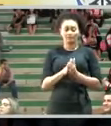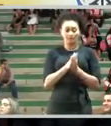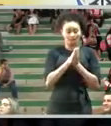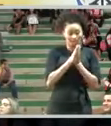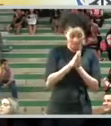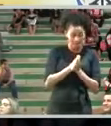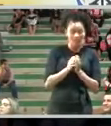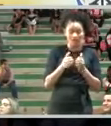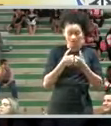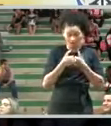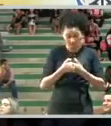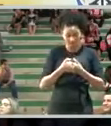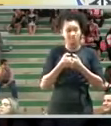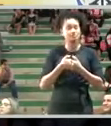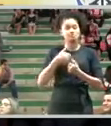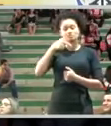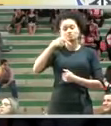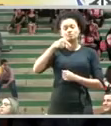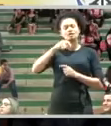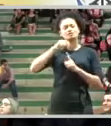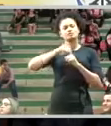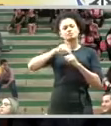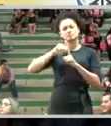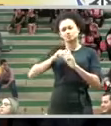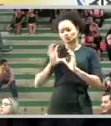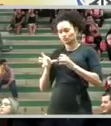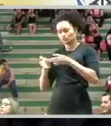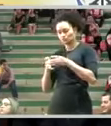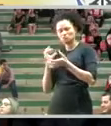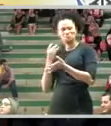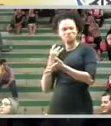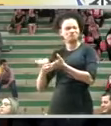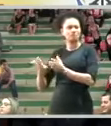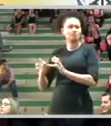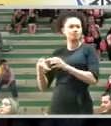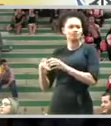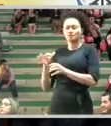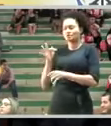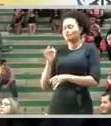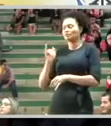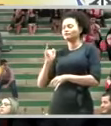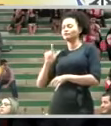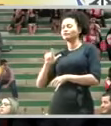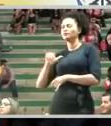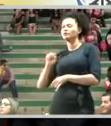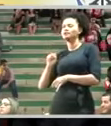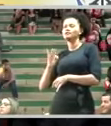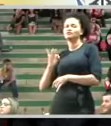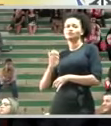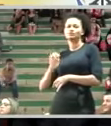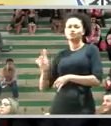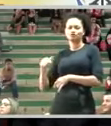A arca passou 7 meses entre os filisteus. No nosso calendário,